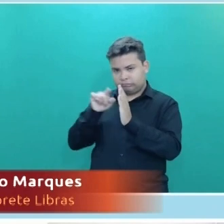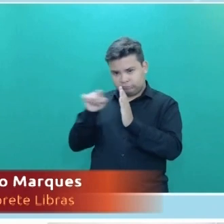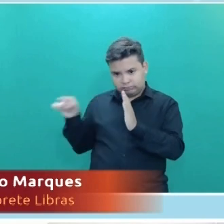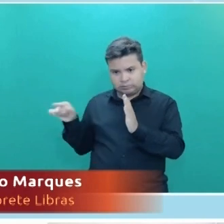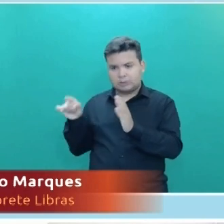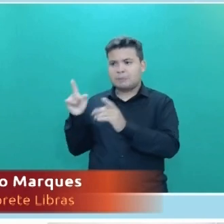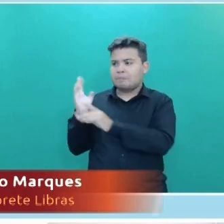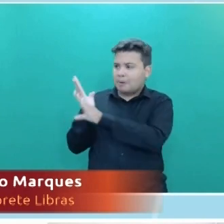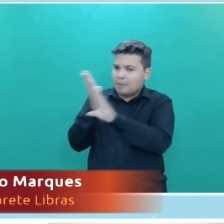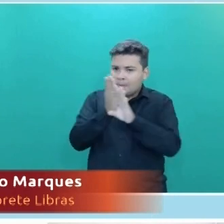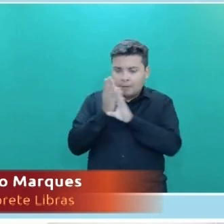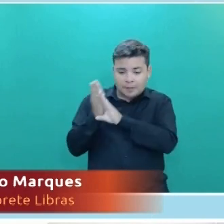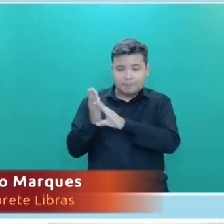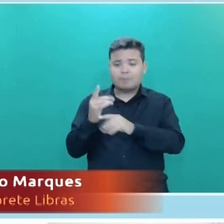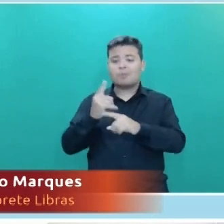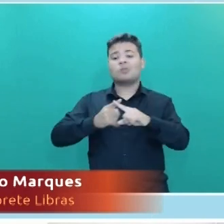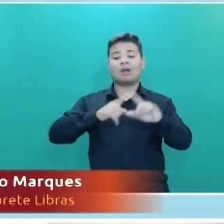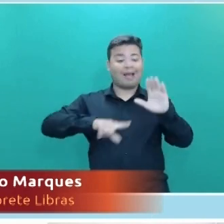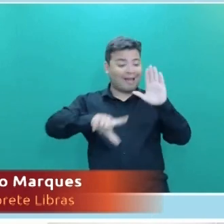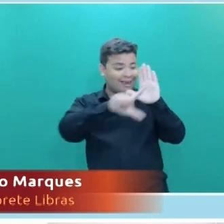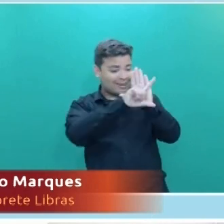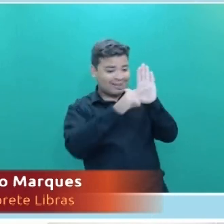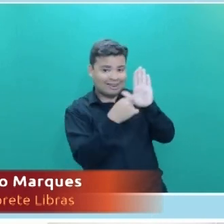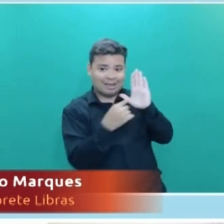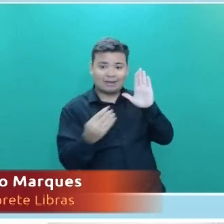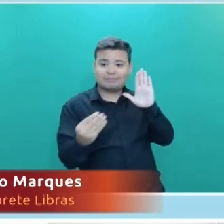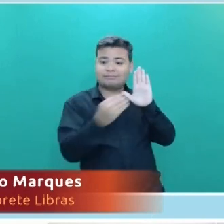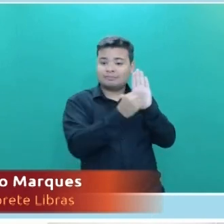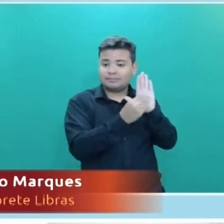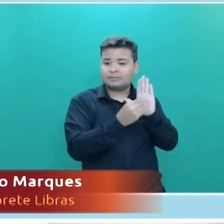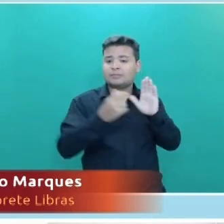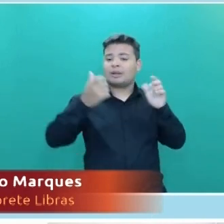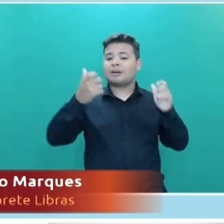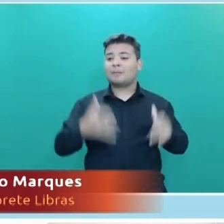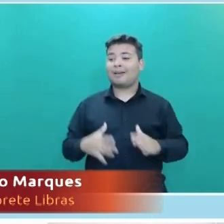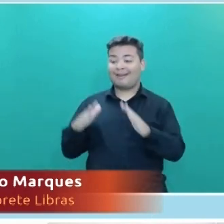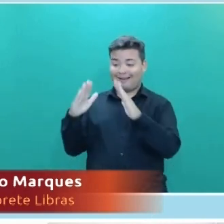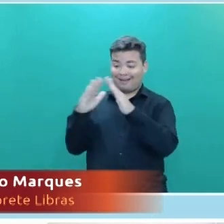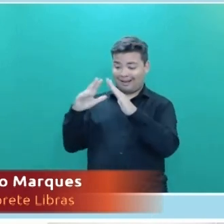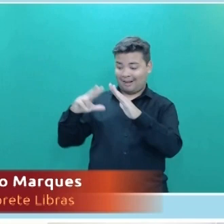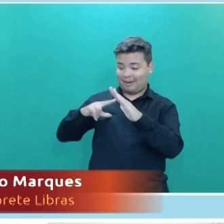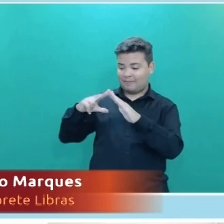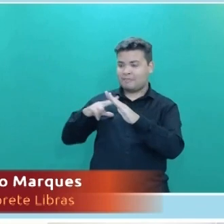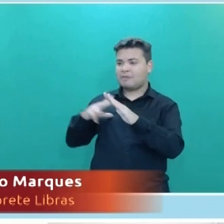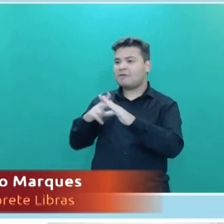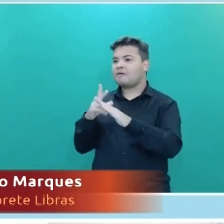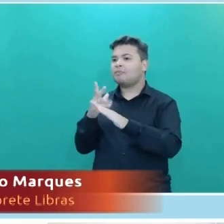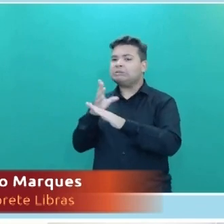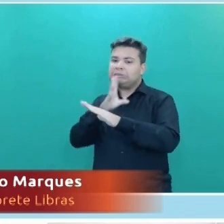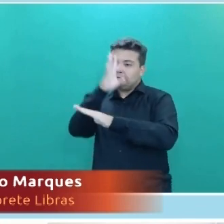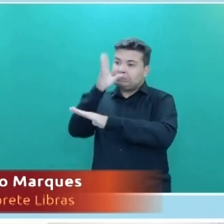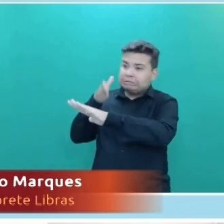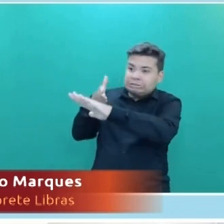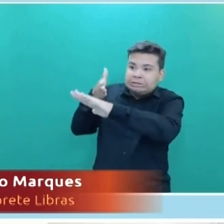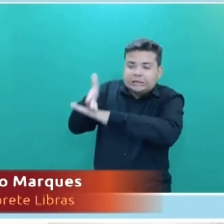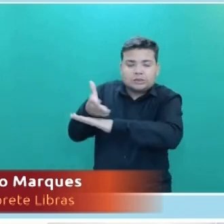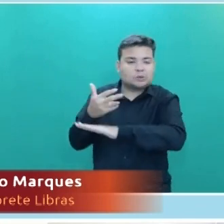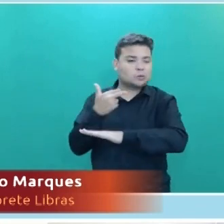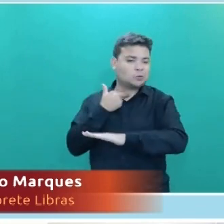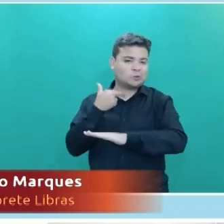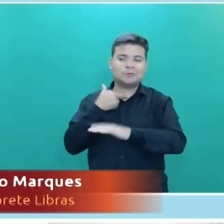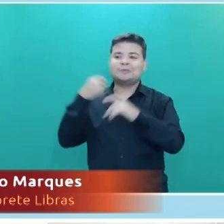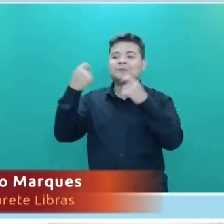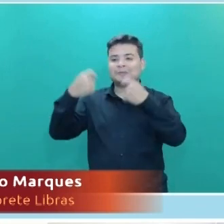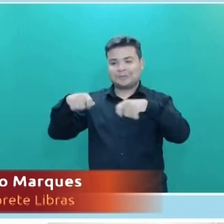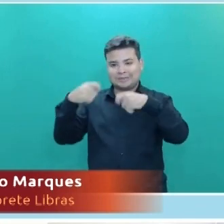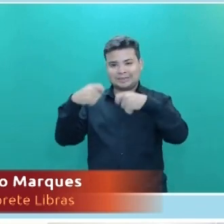da legislação que proíbe o acesso a um domicílio particular sem uma autorização judicial, não